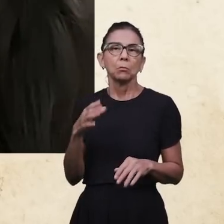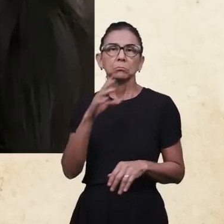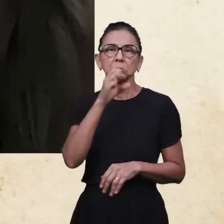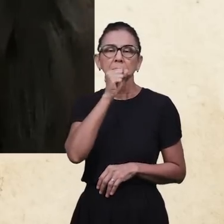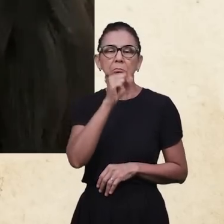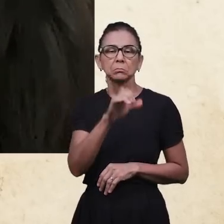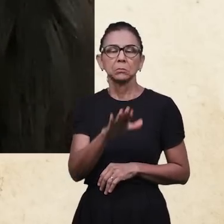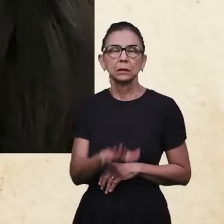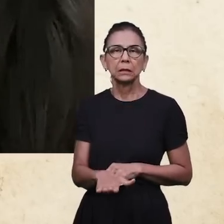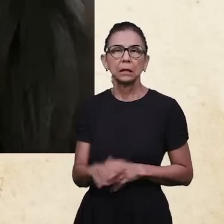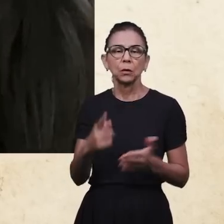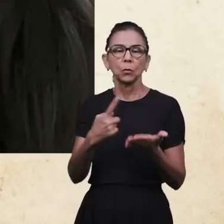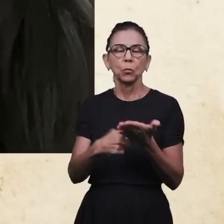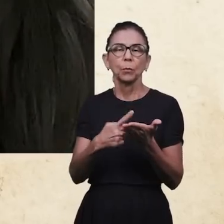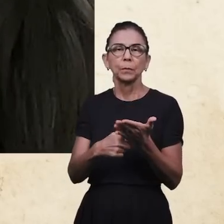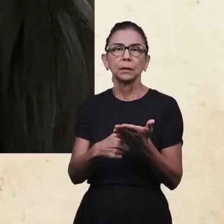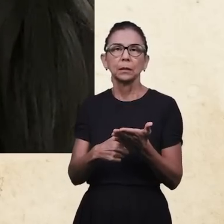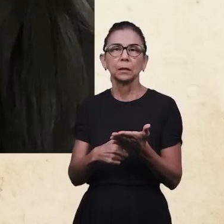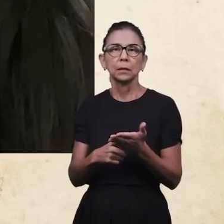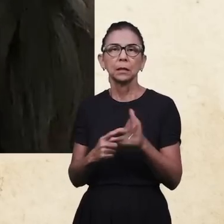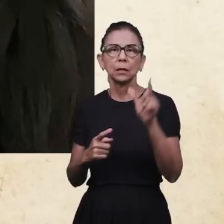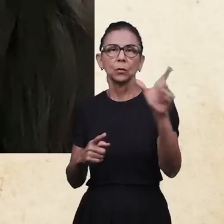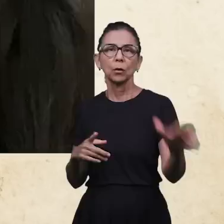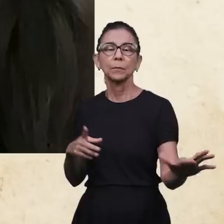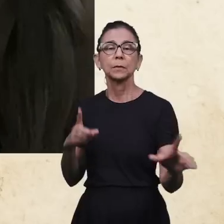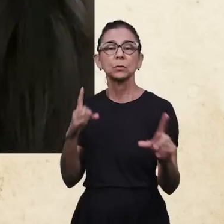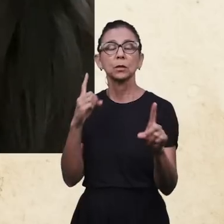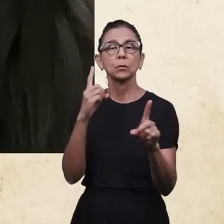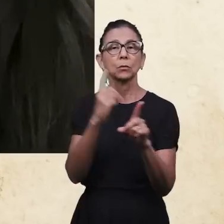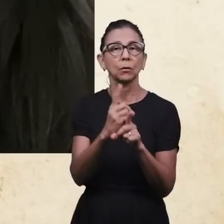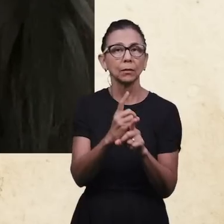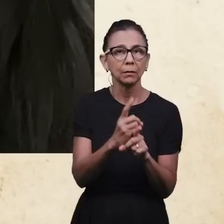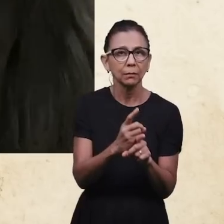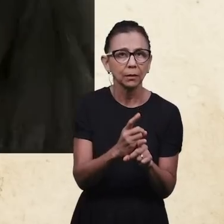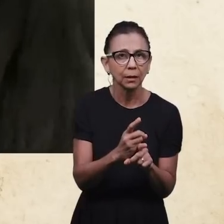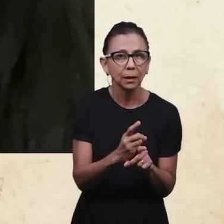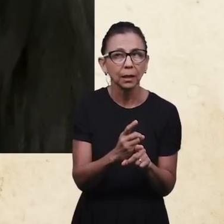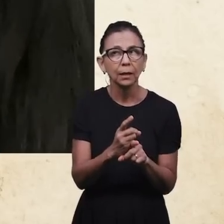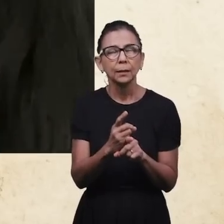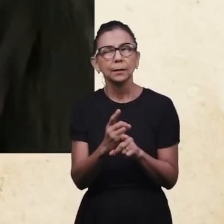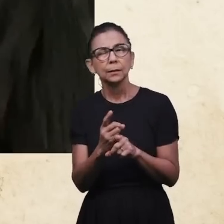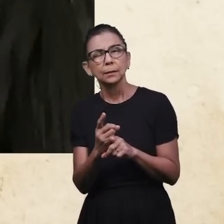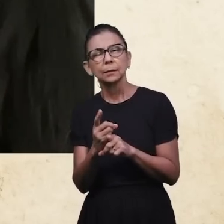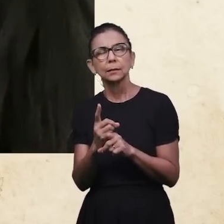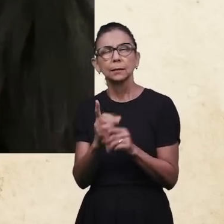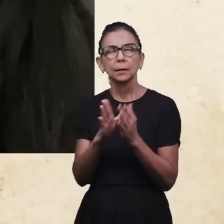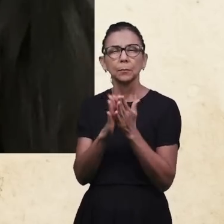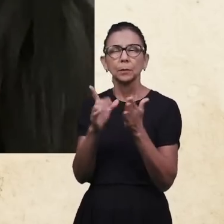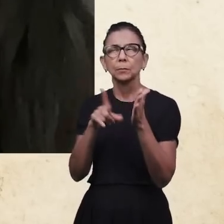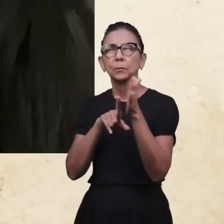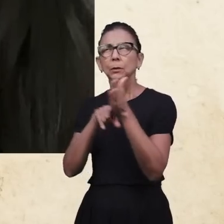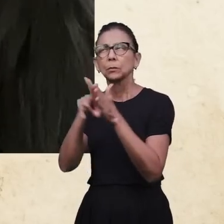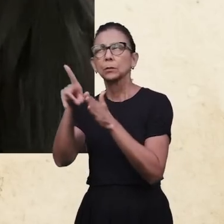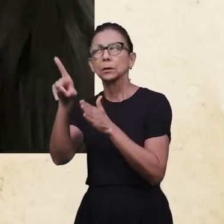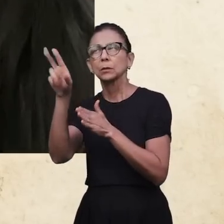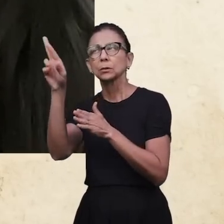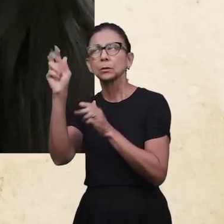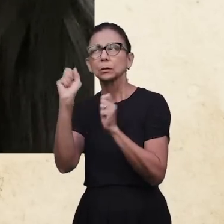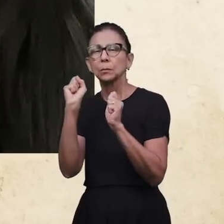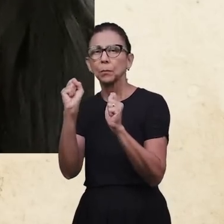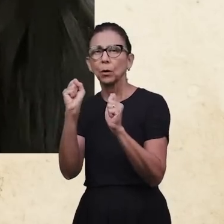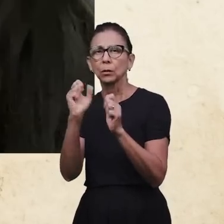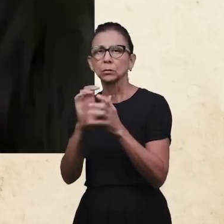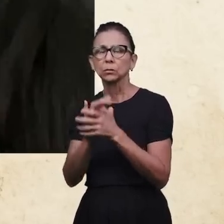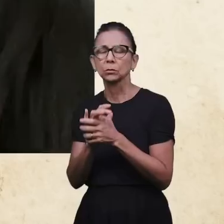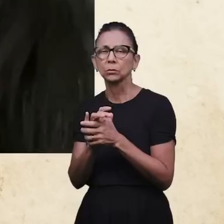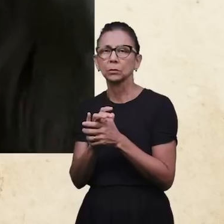durante um sábado à tarde, e ali eu resolvi perguntar ao Senhor, através da consulta da palavra, se ele estaria comigo também.